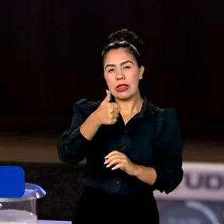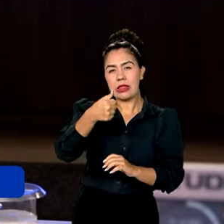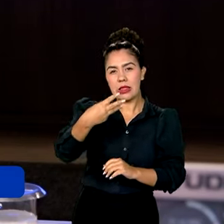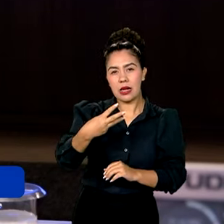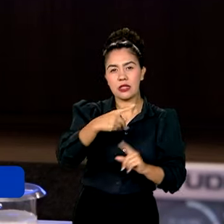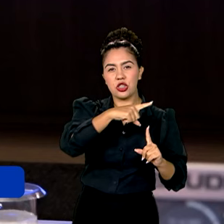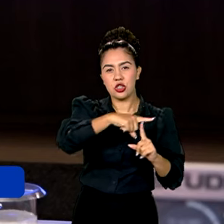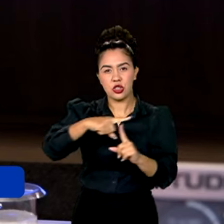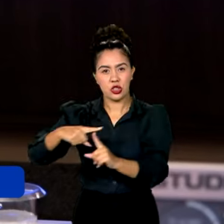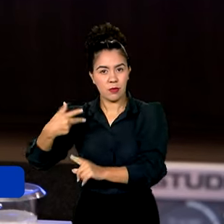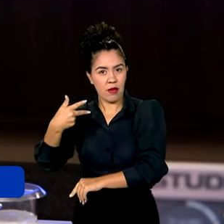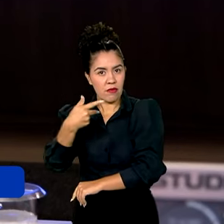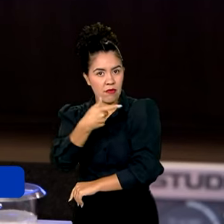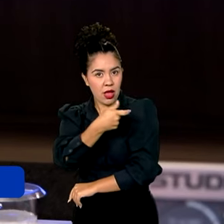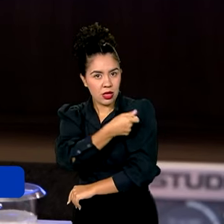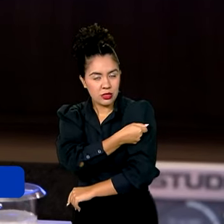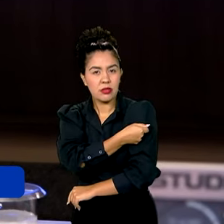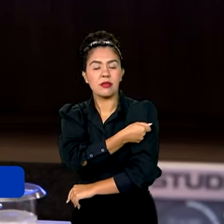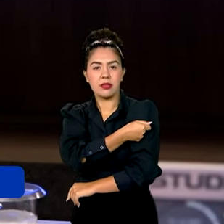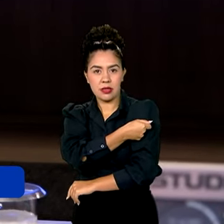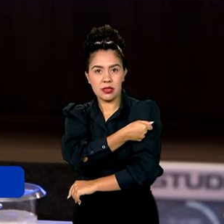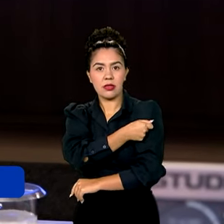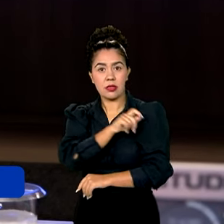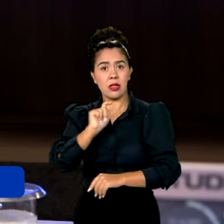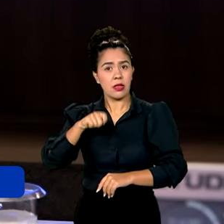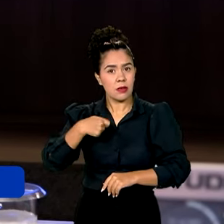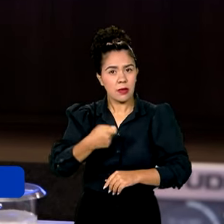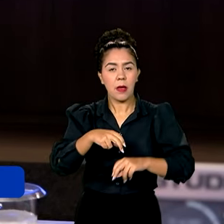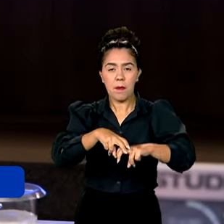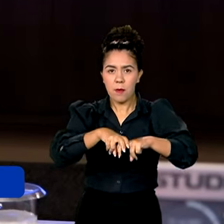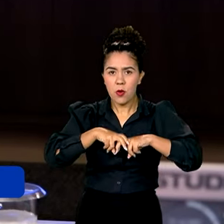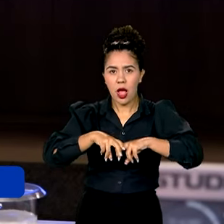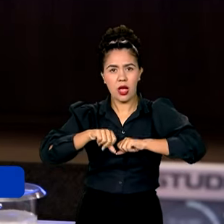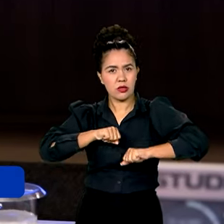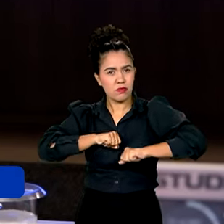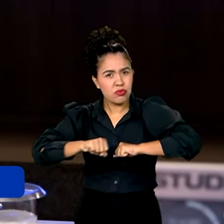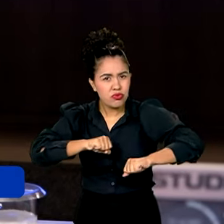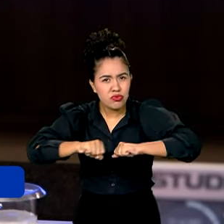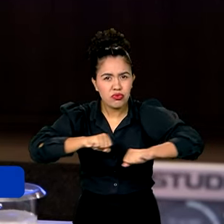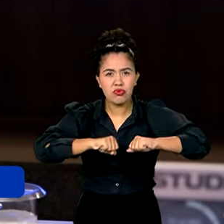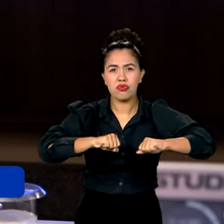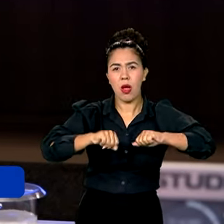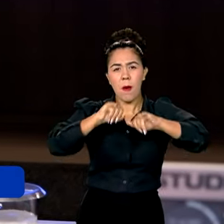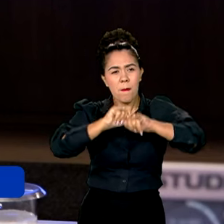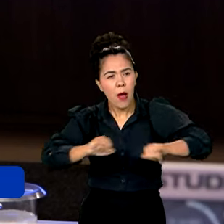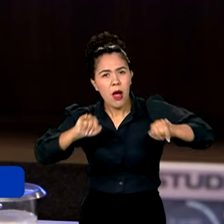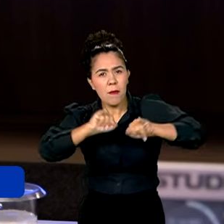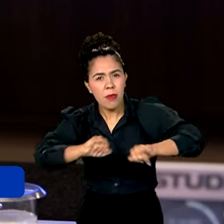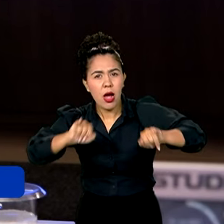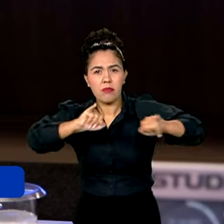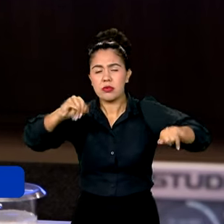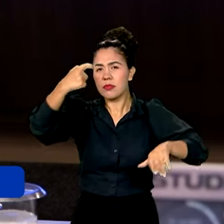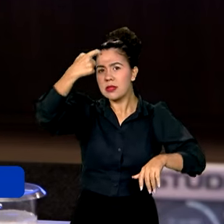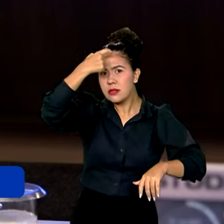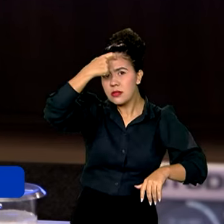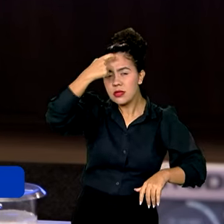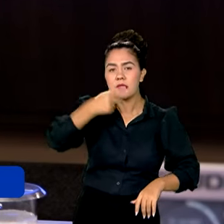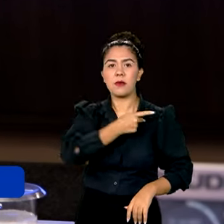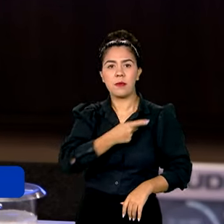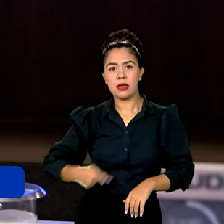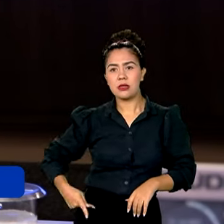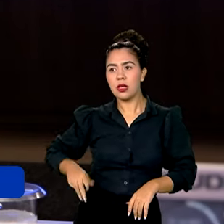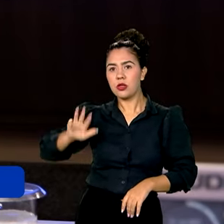de vacinação fruto de um grande movimento movimento Nacional pela vacinação que o presidente Lula lançou